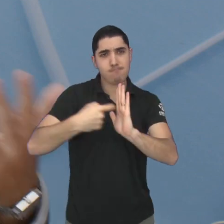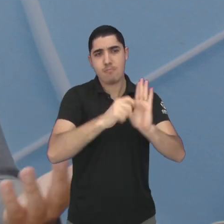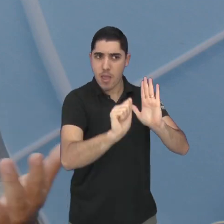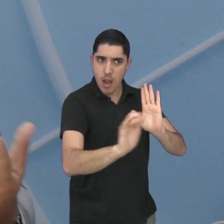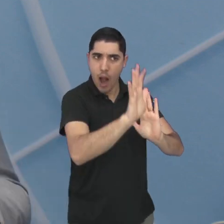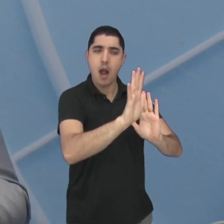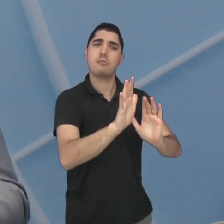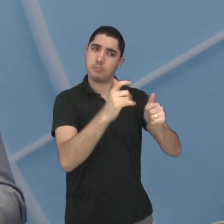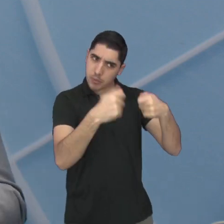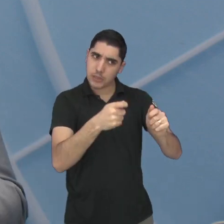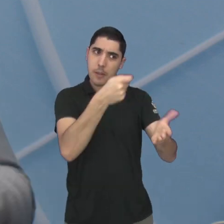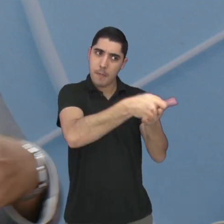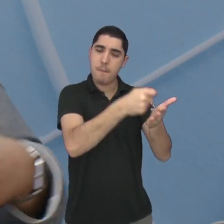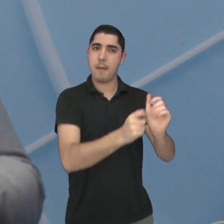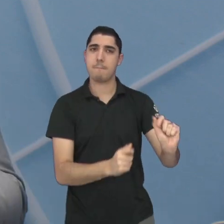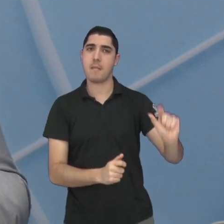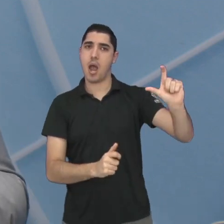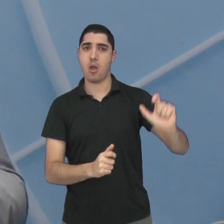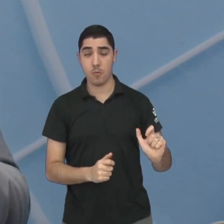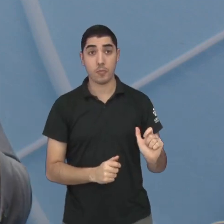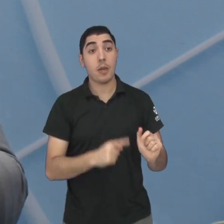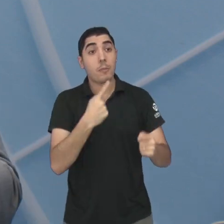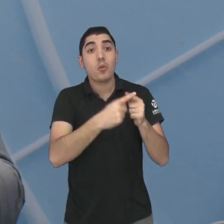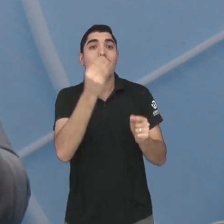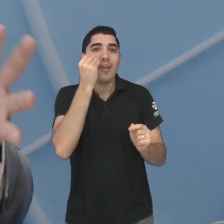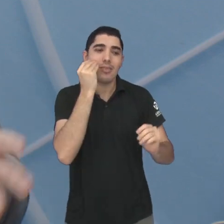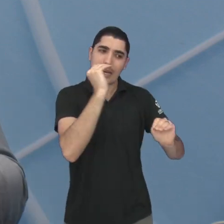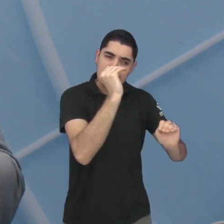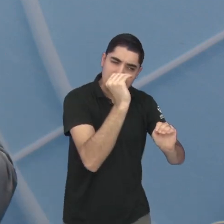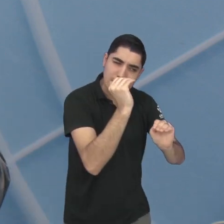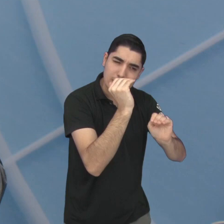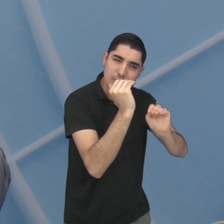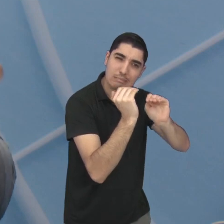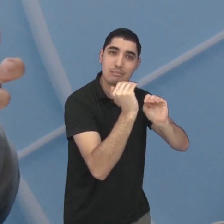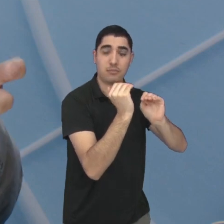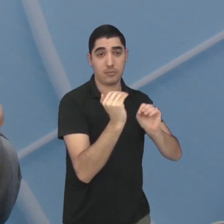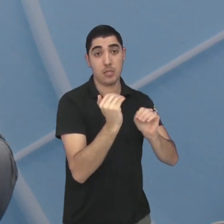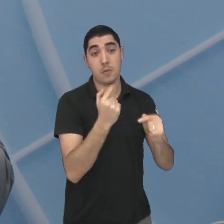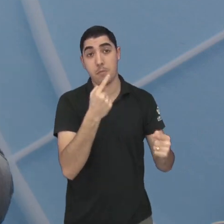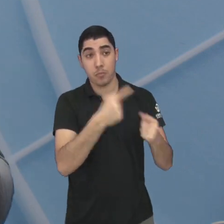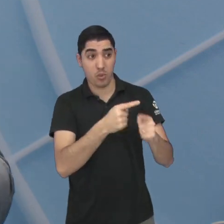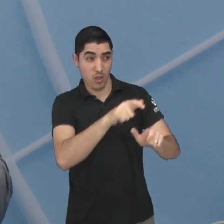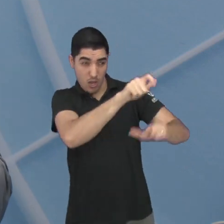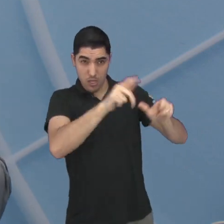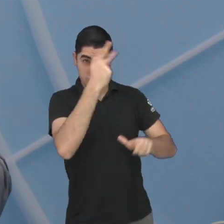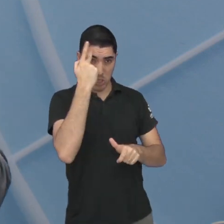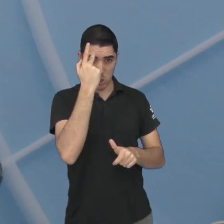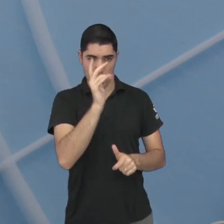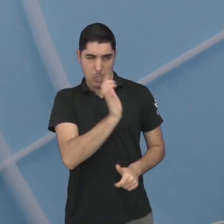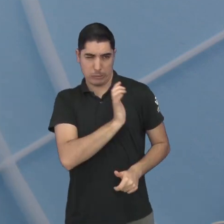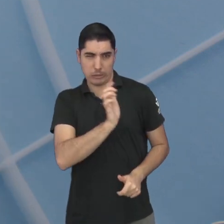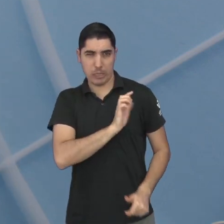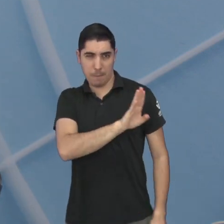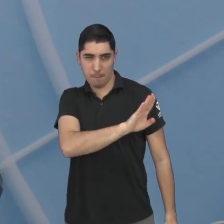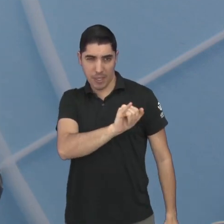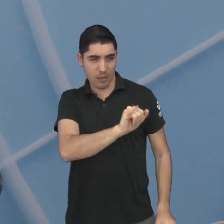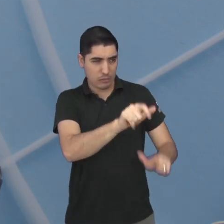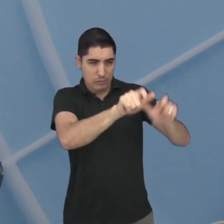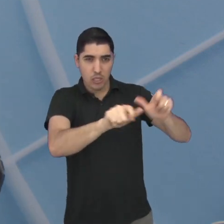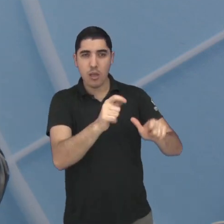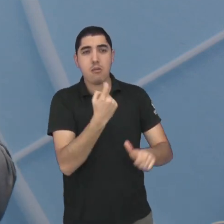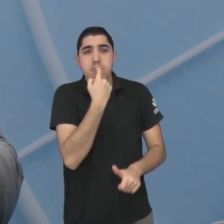arrecadar recursos e distribuir um pouco mais. Porque a grande questão é que esses bilionários, né, esse 1% de super